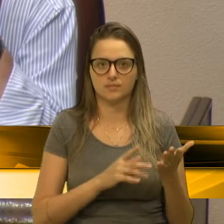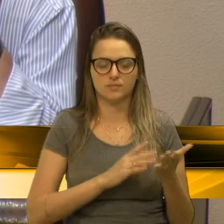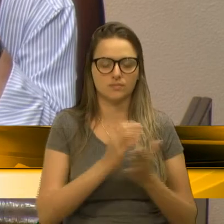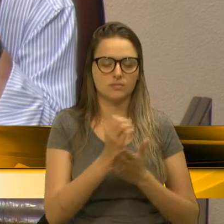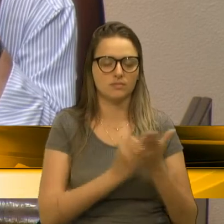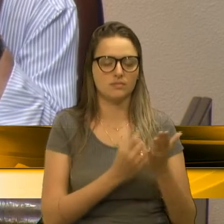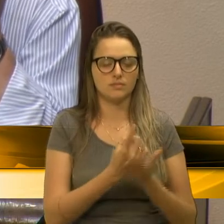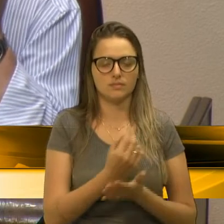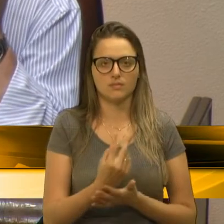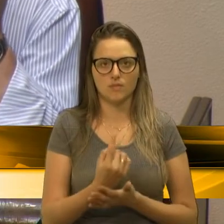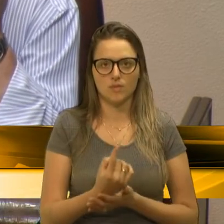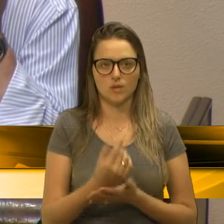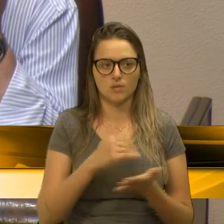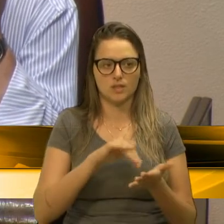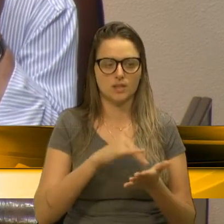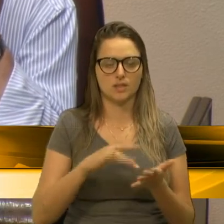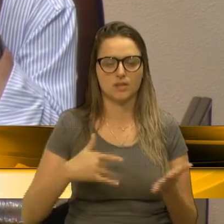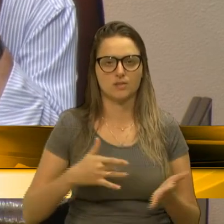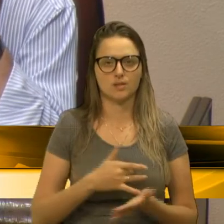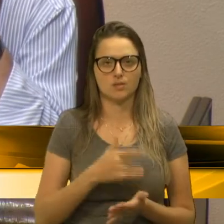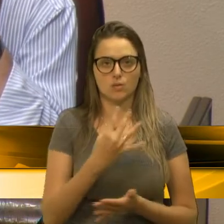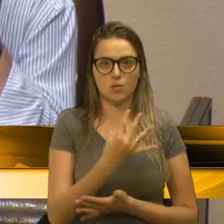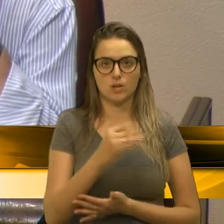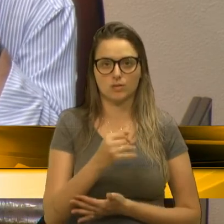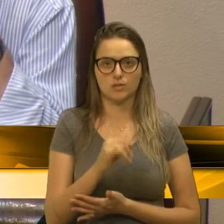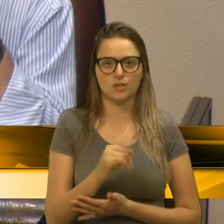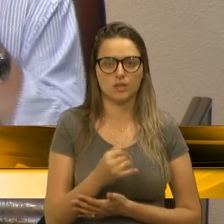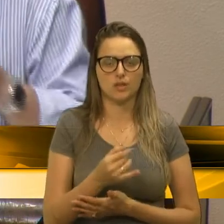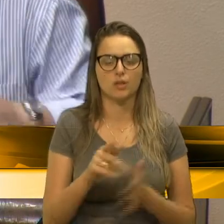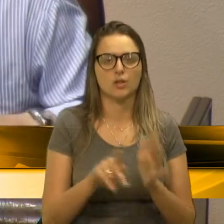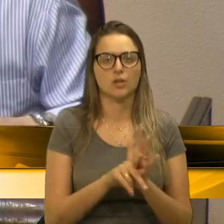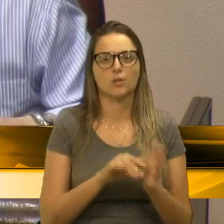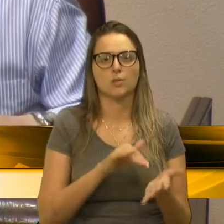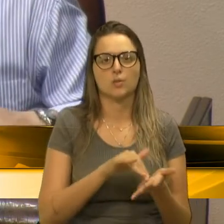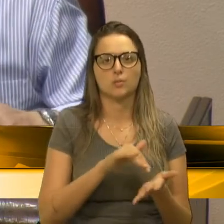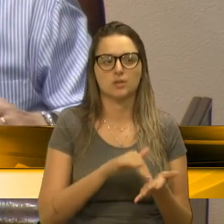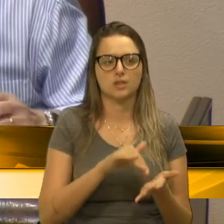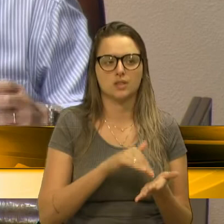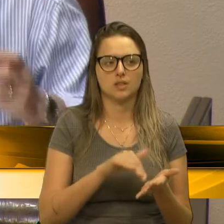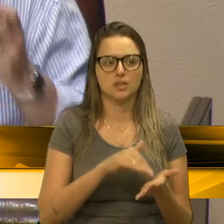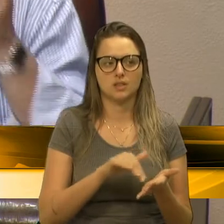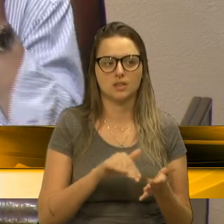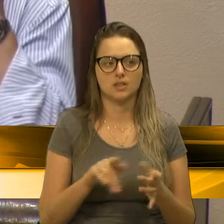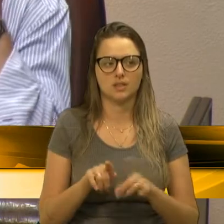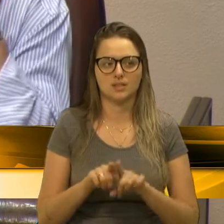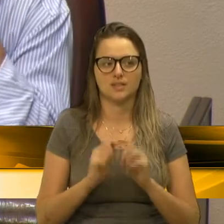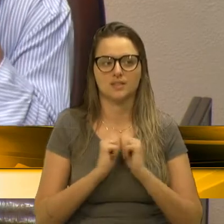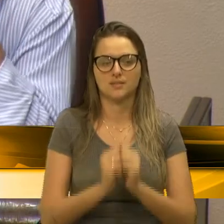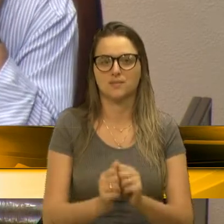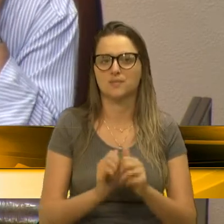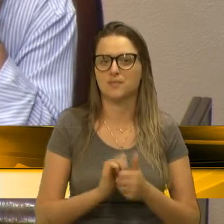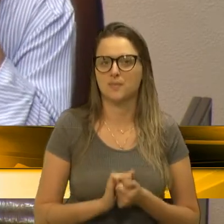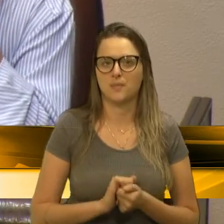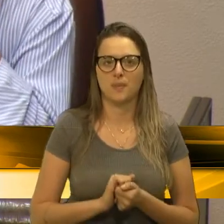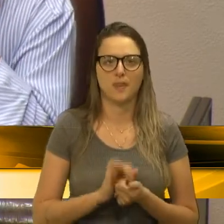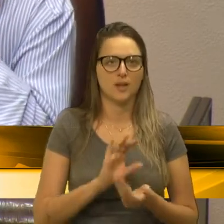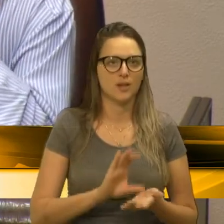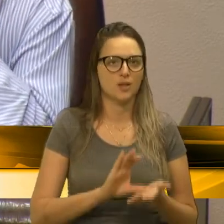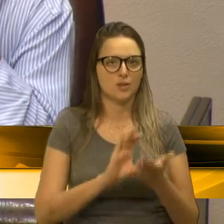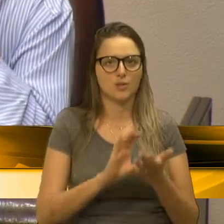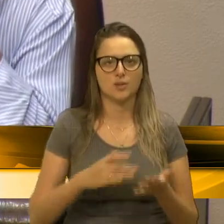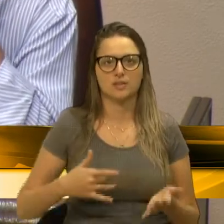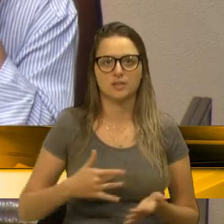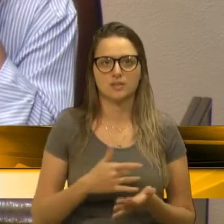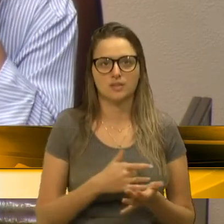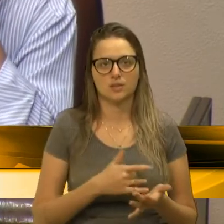Gabinete Secretário Municipal de Saúde, 24 de janeiro, no qual o secretário municipal solicita a convocação extraordinária do Conselho Municipal de Saúde